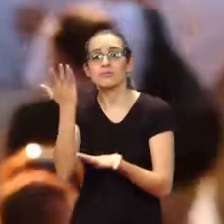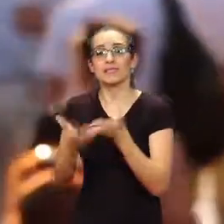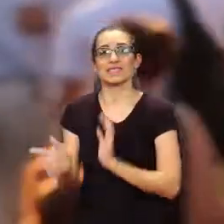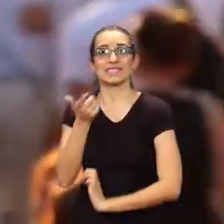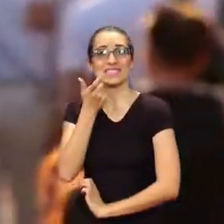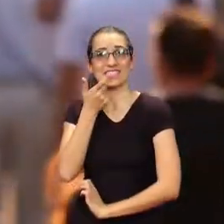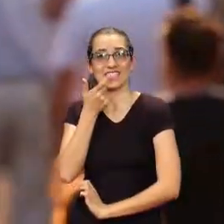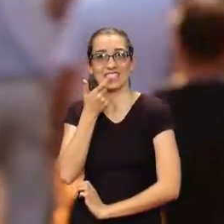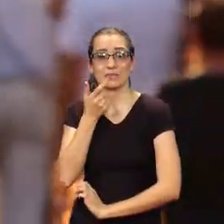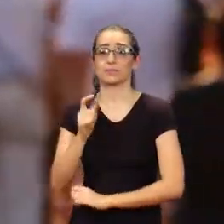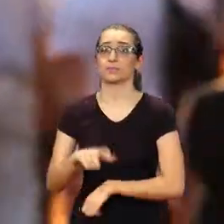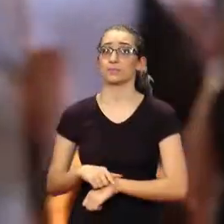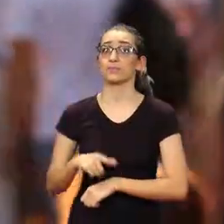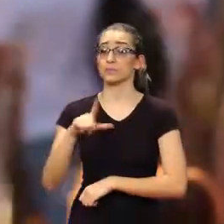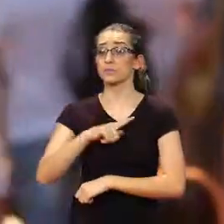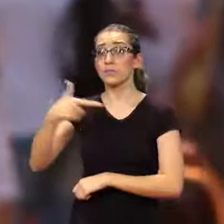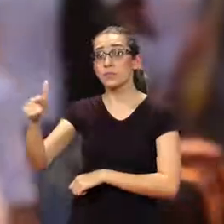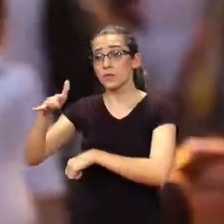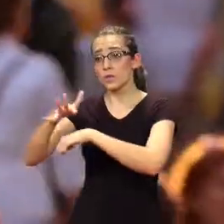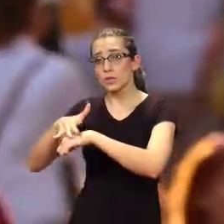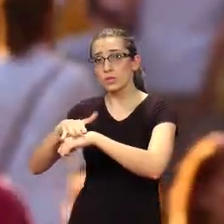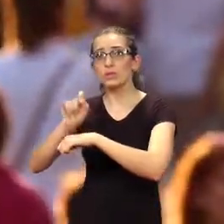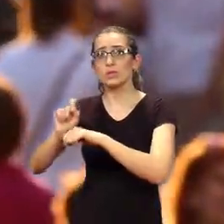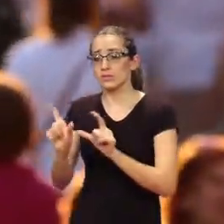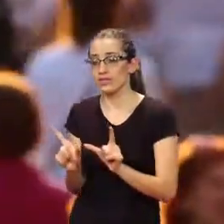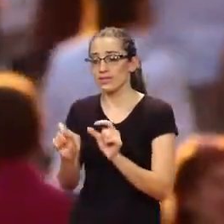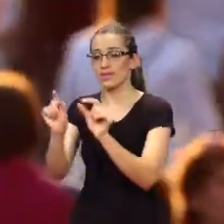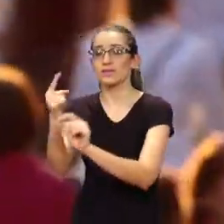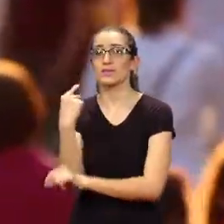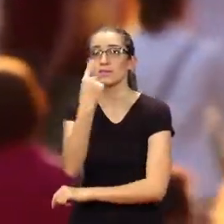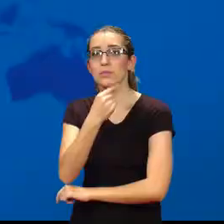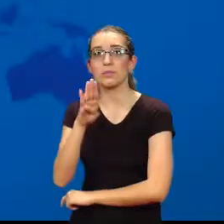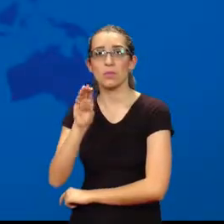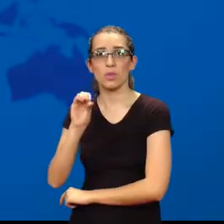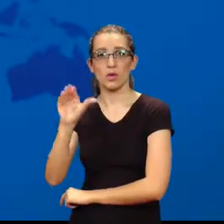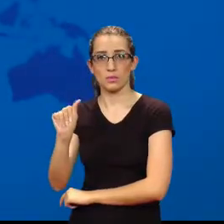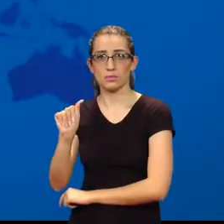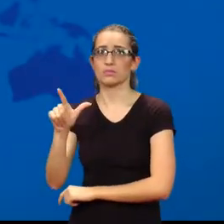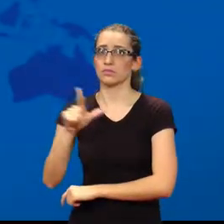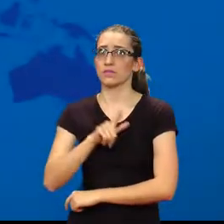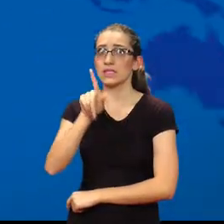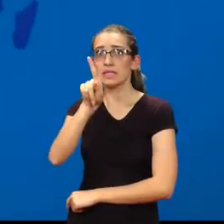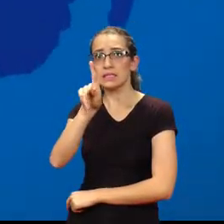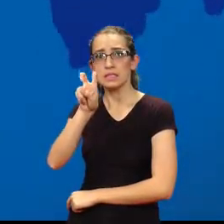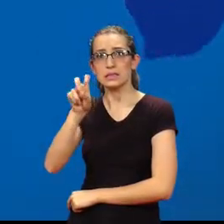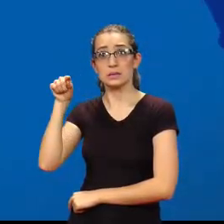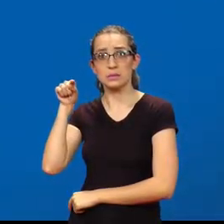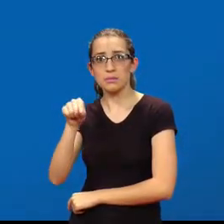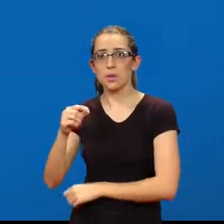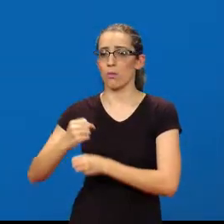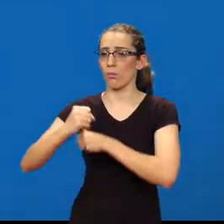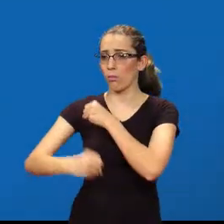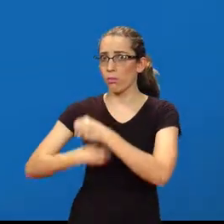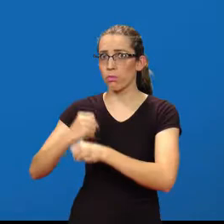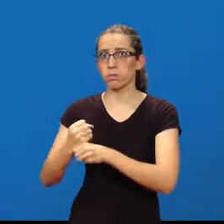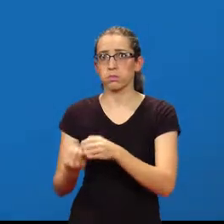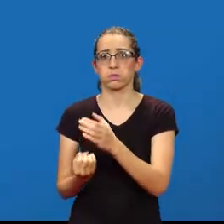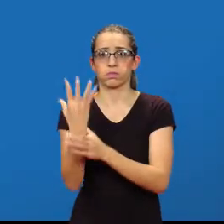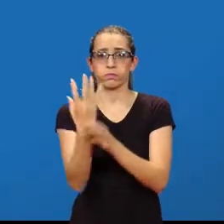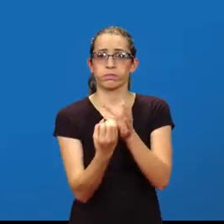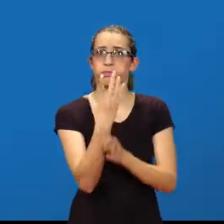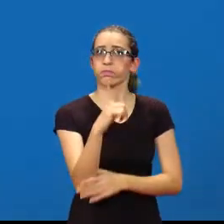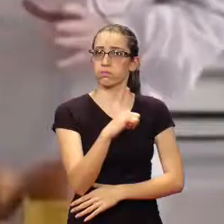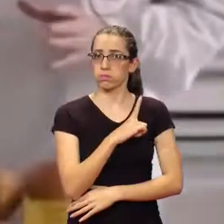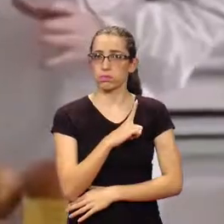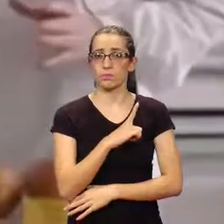dentária. Outra doença que chama bastante atenção no Brasil é o câncer de boca. Mais de 15 mil novos casos são registrados anualmente